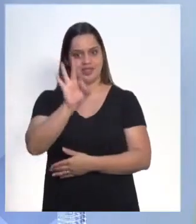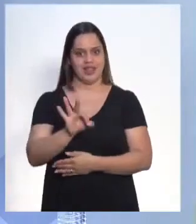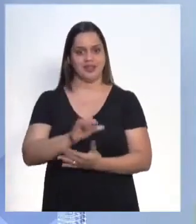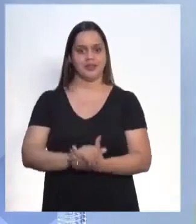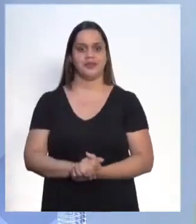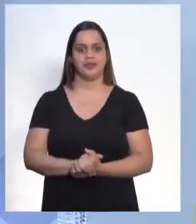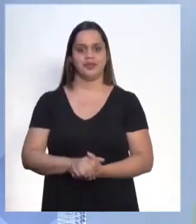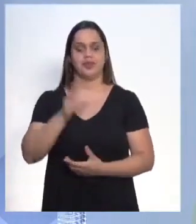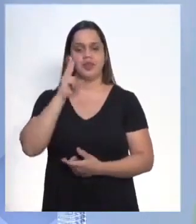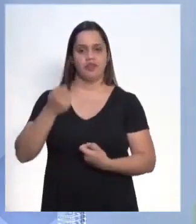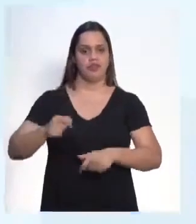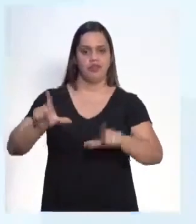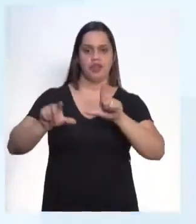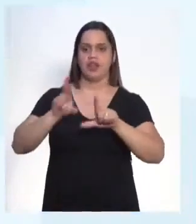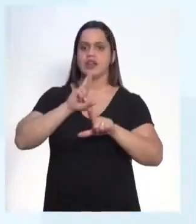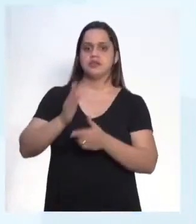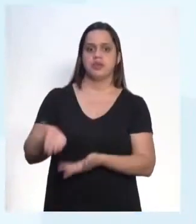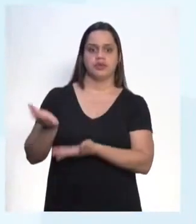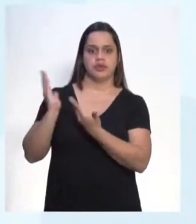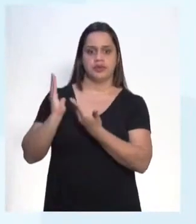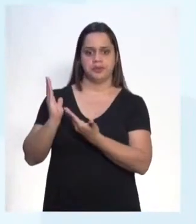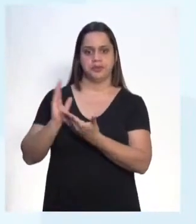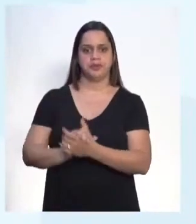Olha a resolução da atividade.